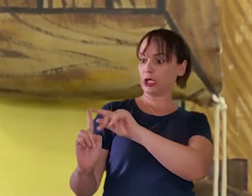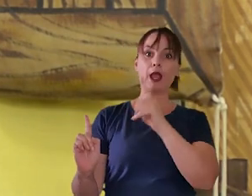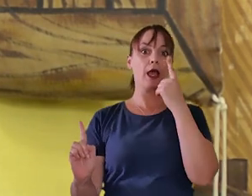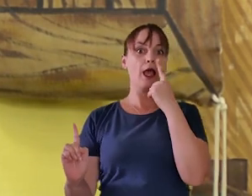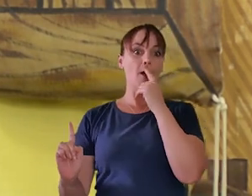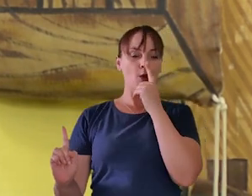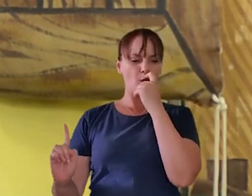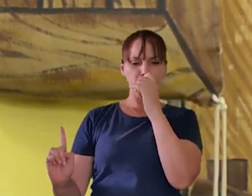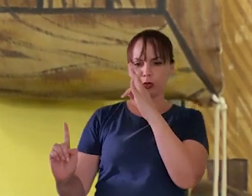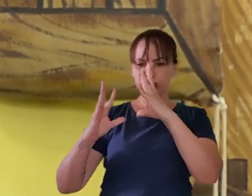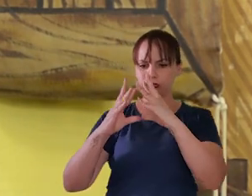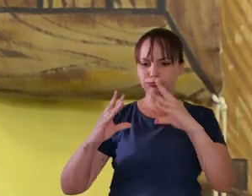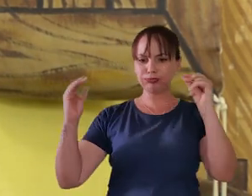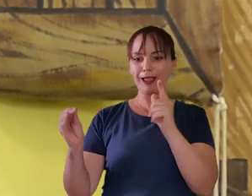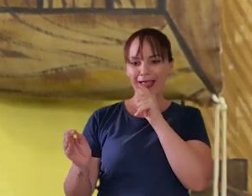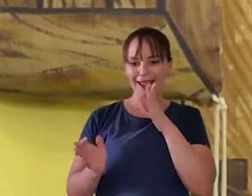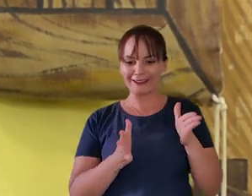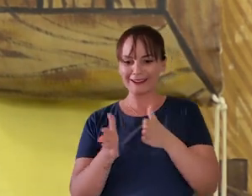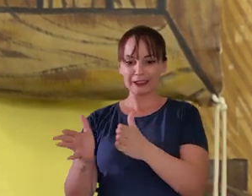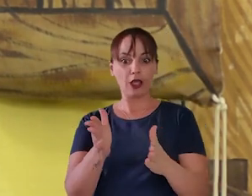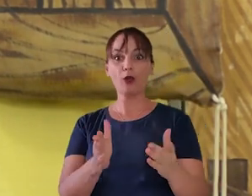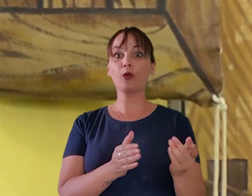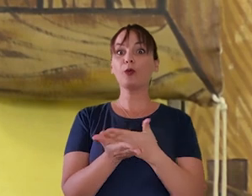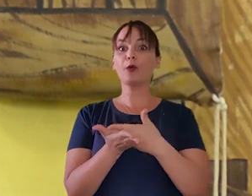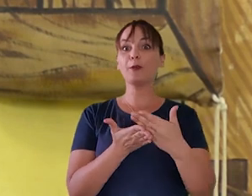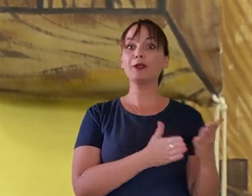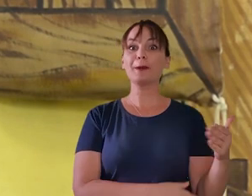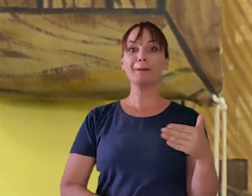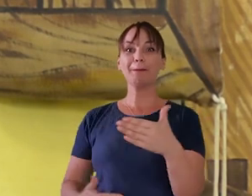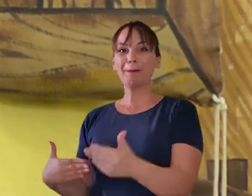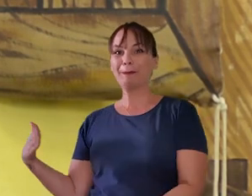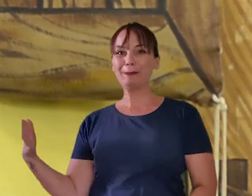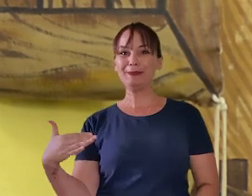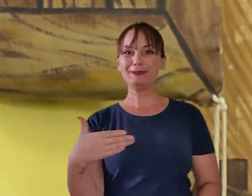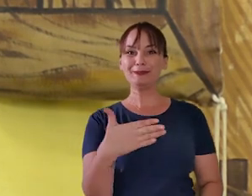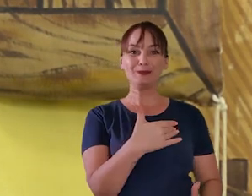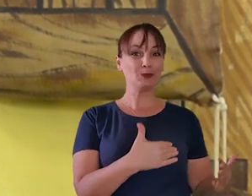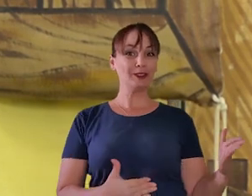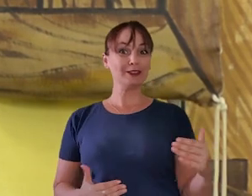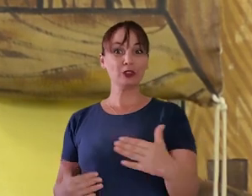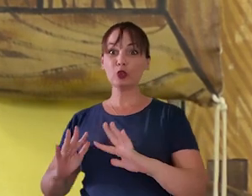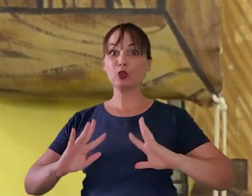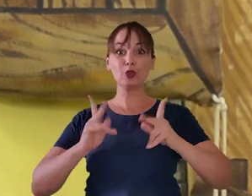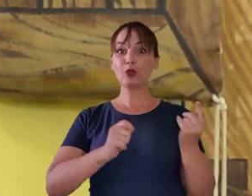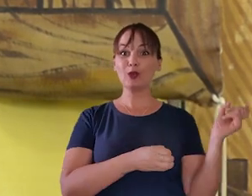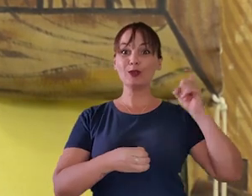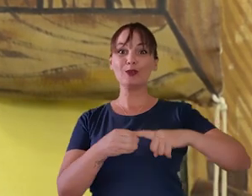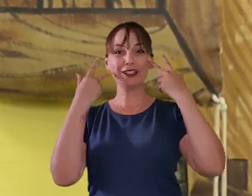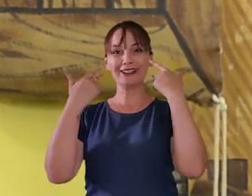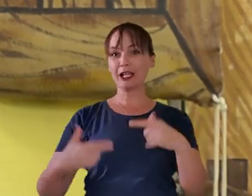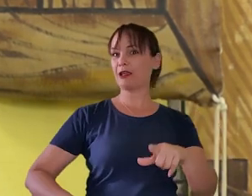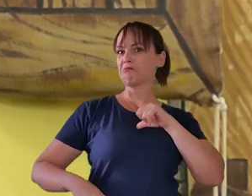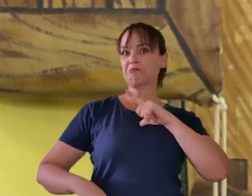o riacho voltou a ter peixes novamente, tudo foi voltando ao normal. Era tempo de